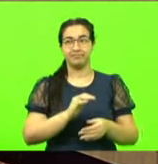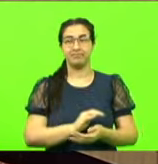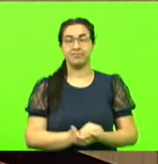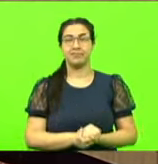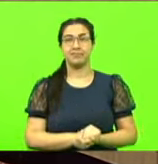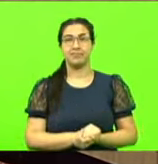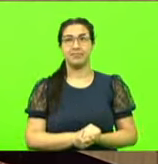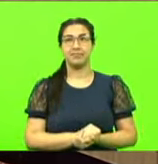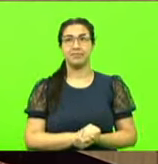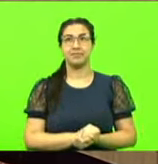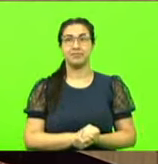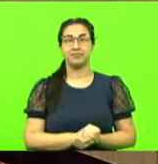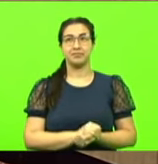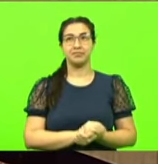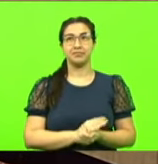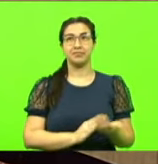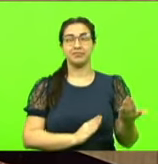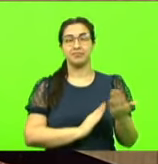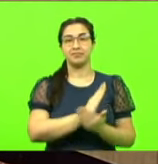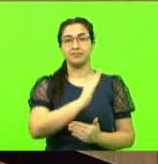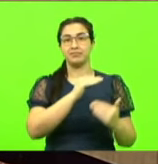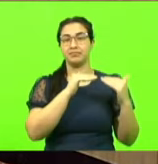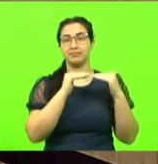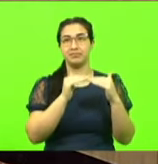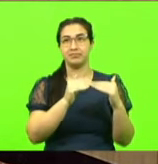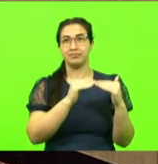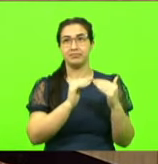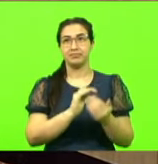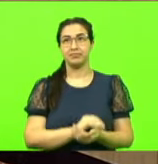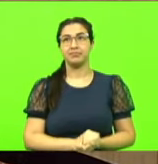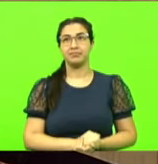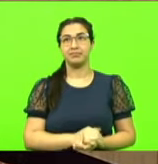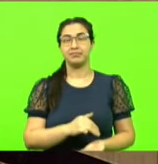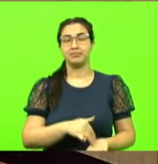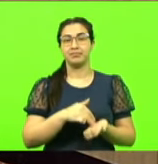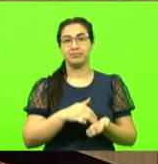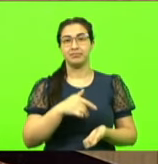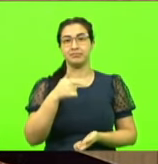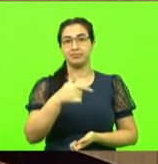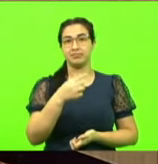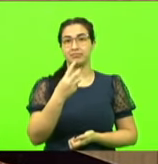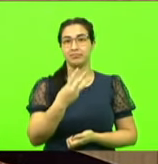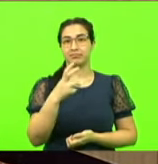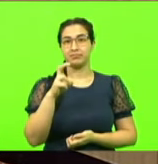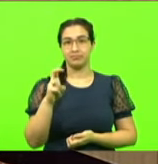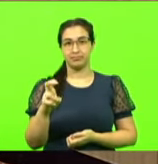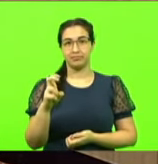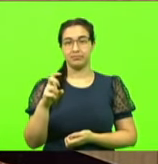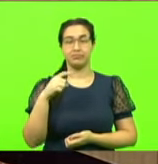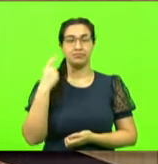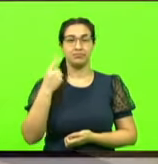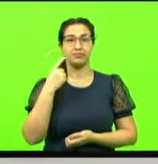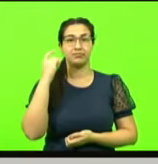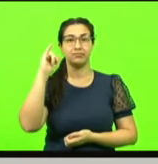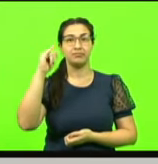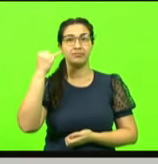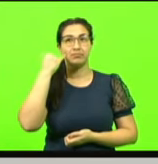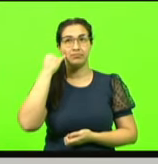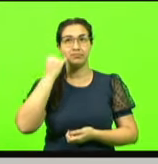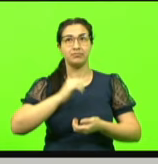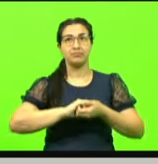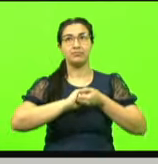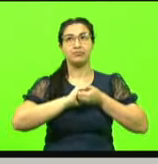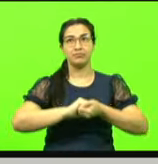aprovam, permaneçam como se encontra. Aprovado por unanimidade. Moção 735, autor deputado José Lopes, cumprimentando